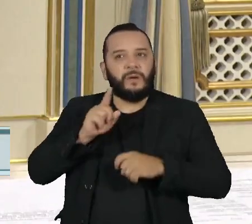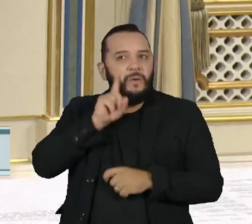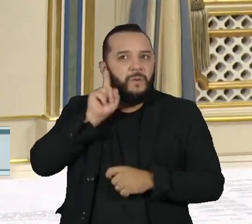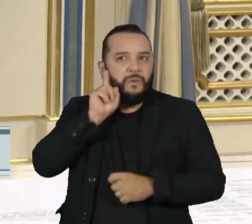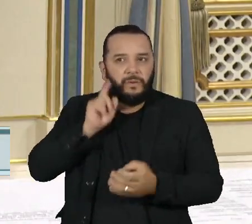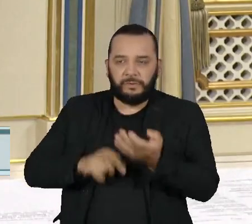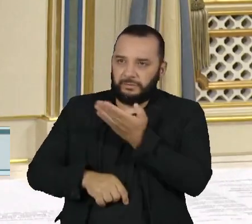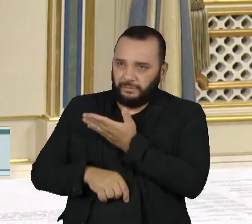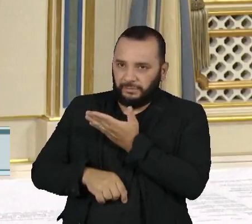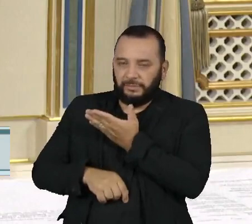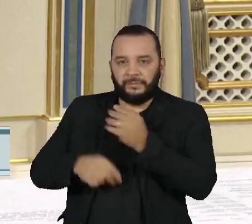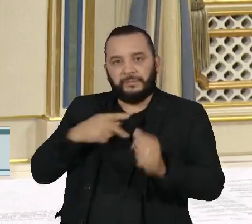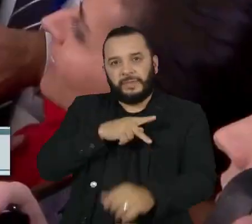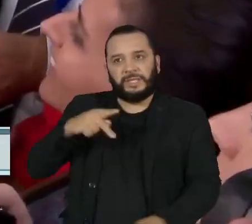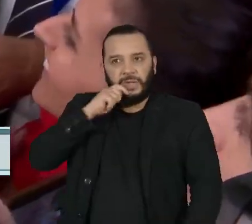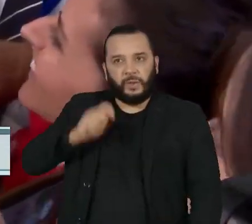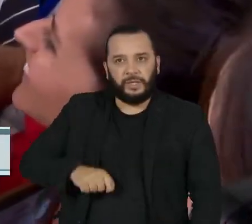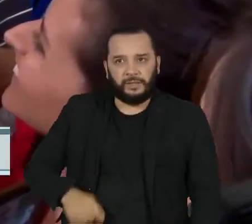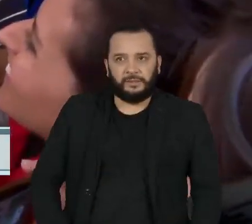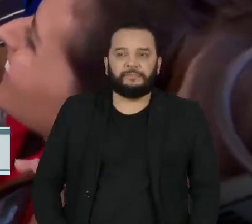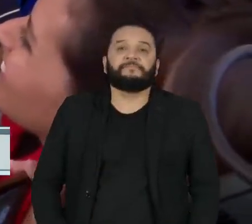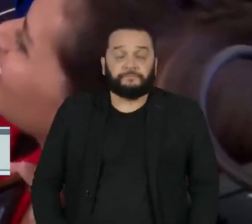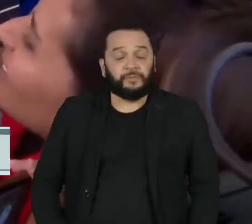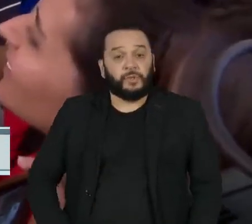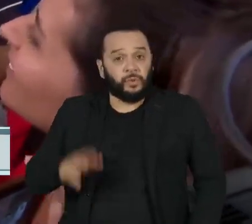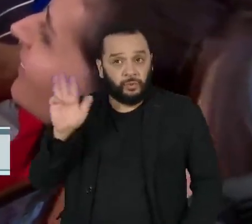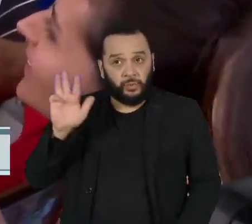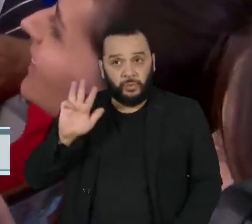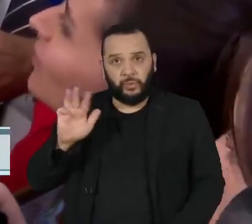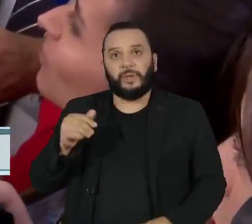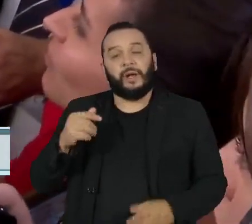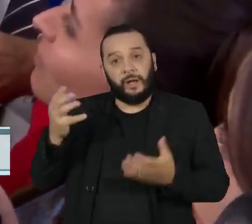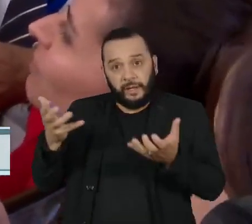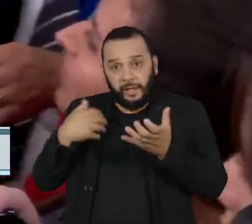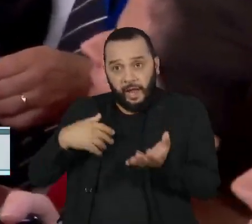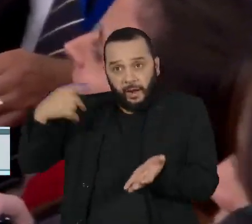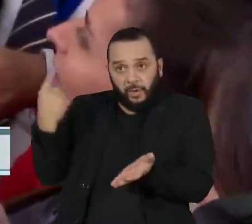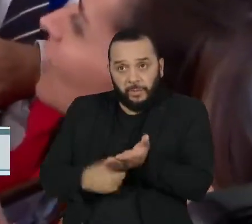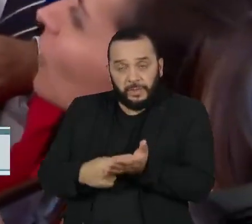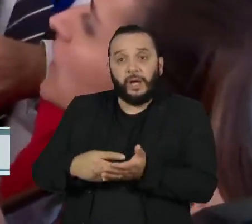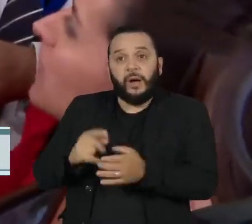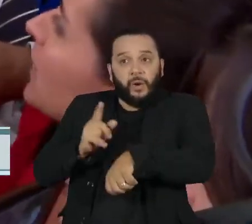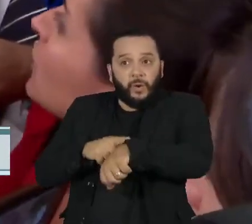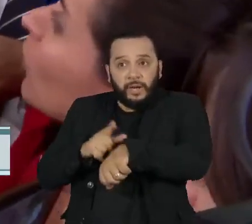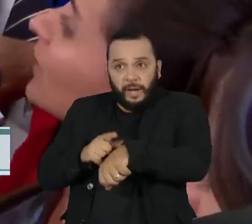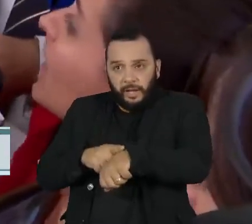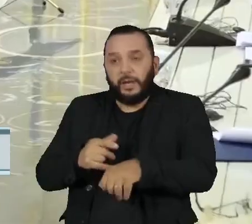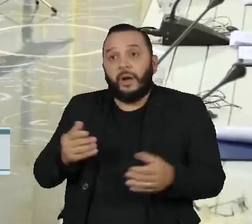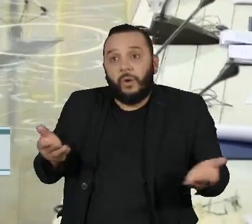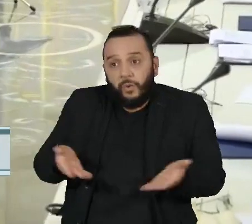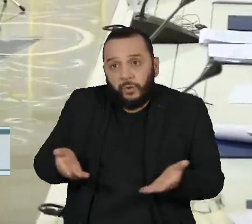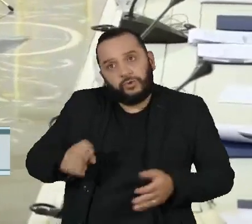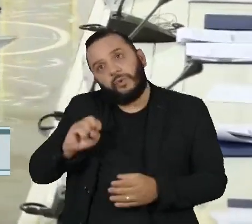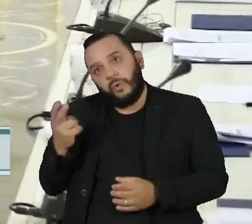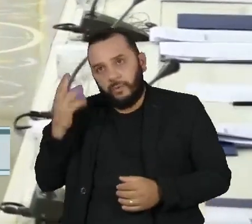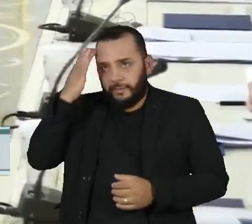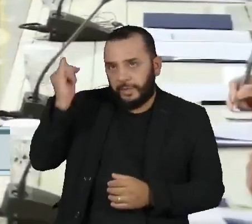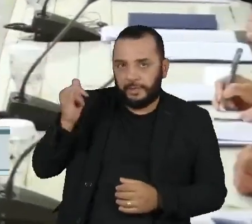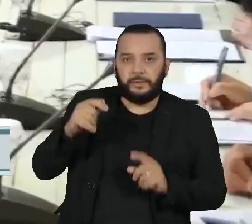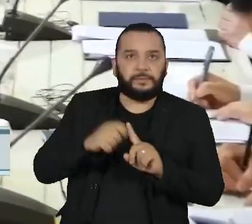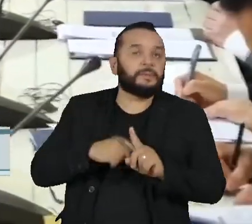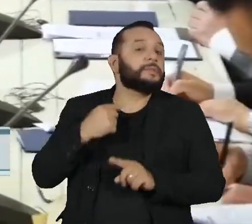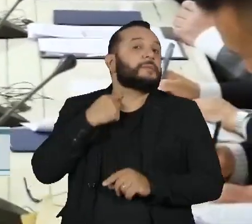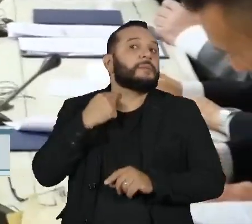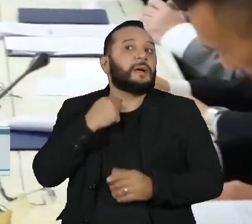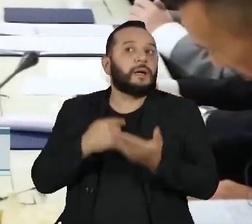presidente ucraniano Volodymyr Zelensky. Lula teria oferecido dois horários para o ucraniano, um hoje e outro amanhã. Em maio deste ano,